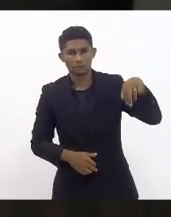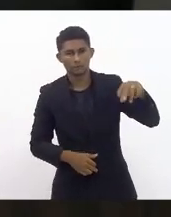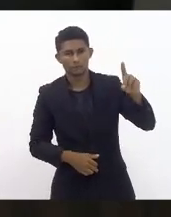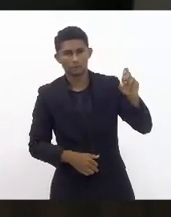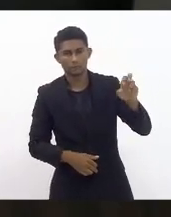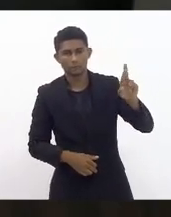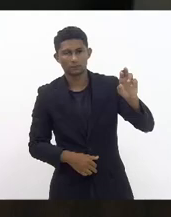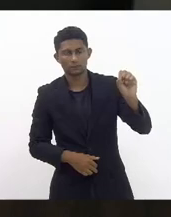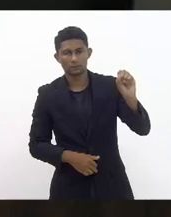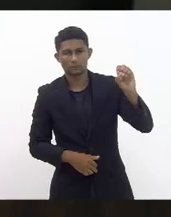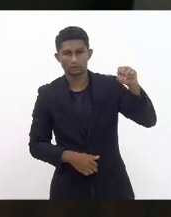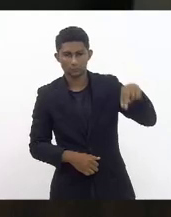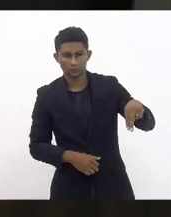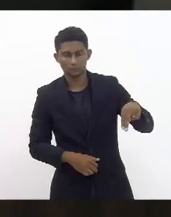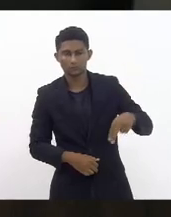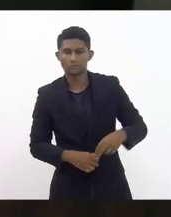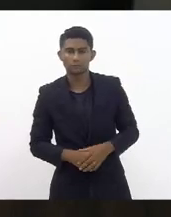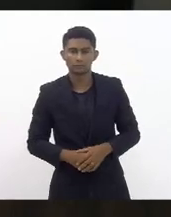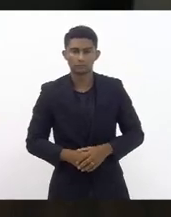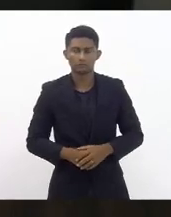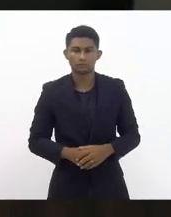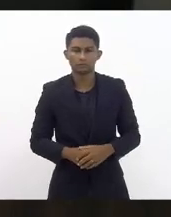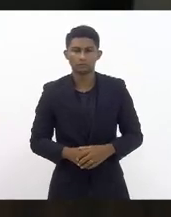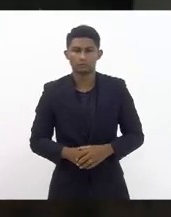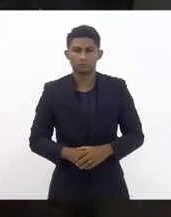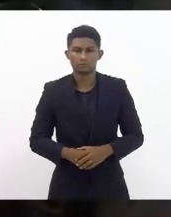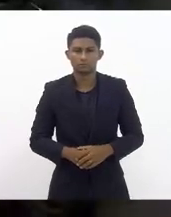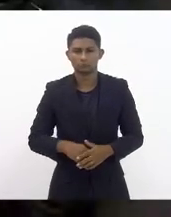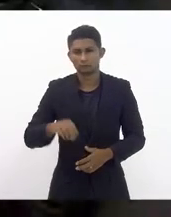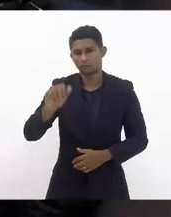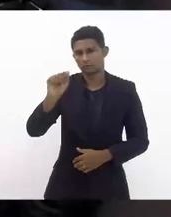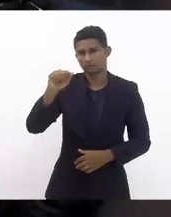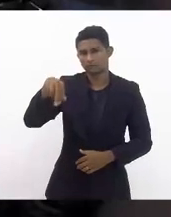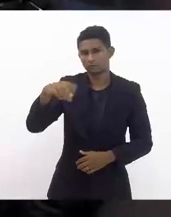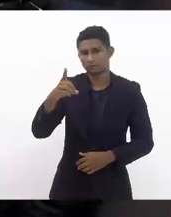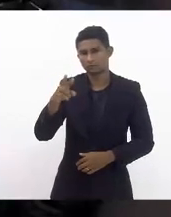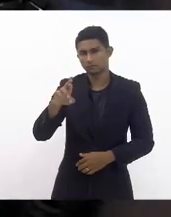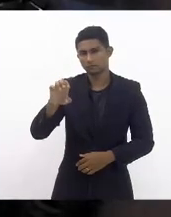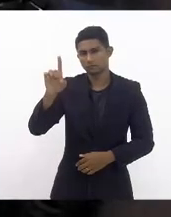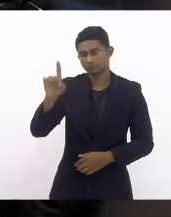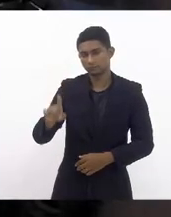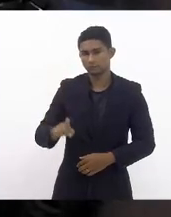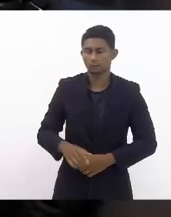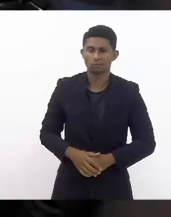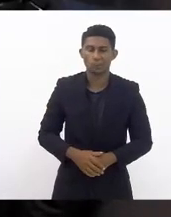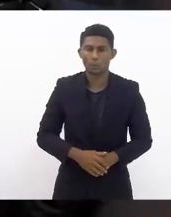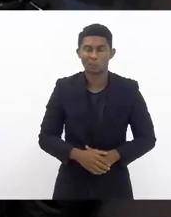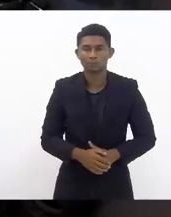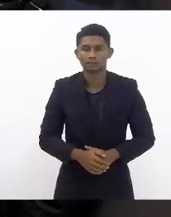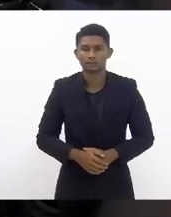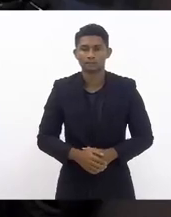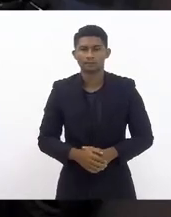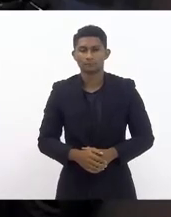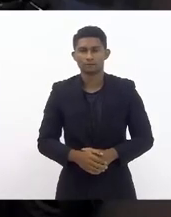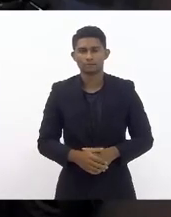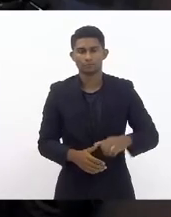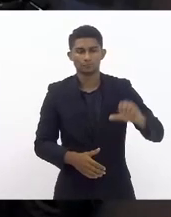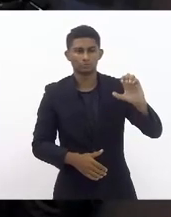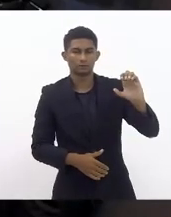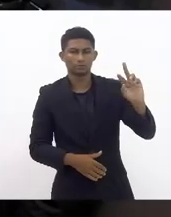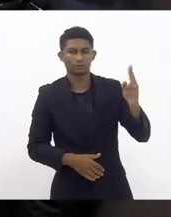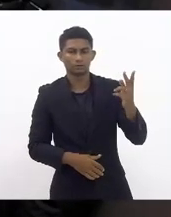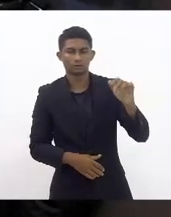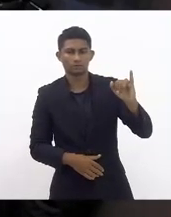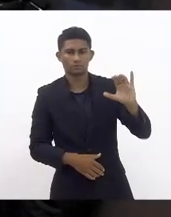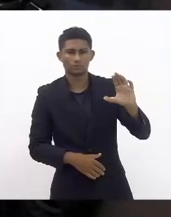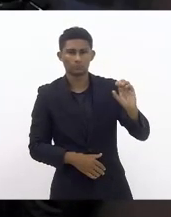Alexandre. Anderson Alexandre. André Correia. André Correia. Chico